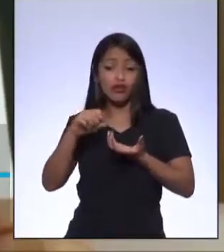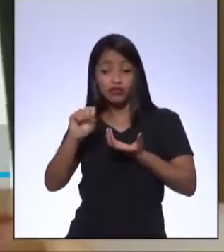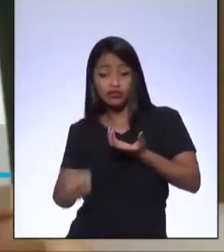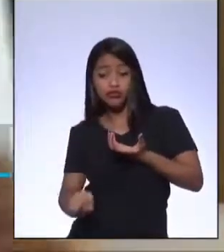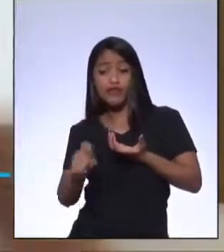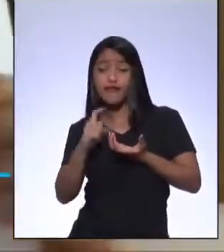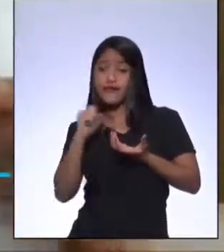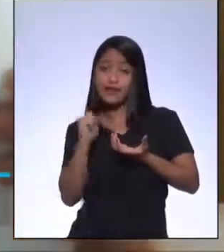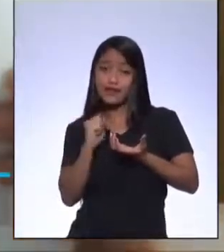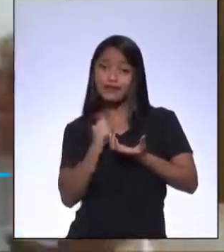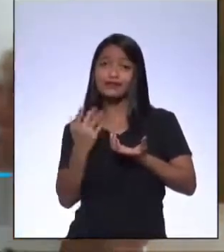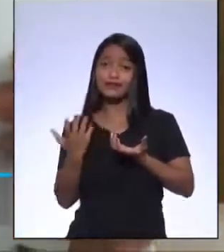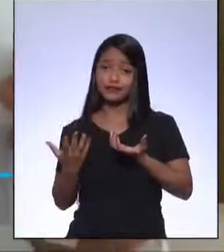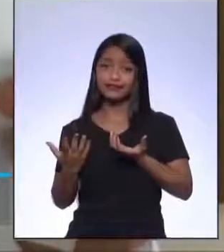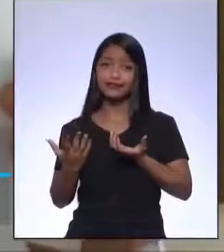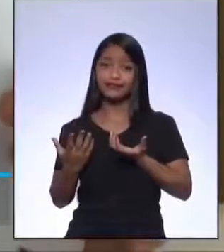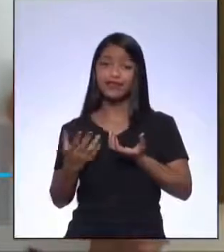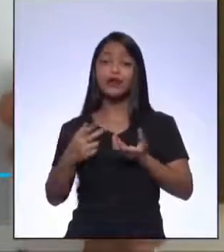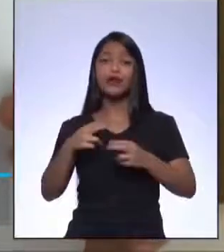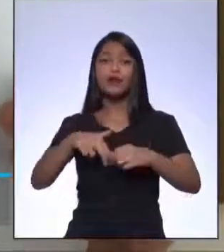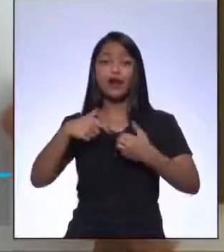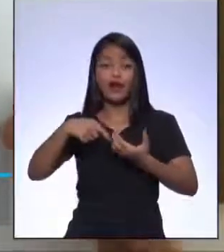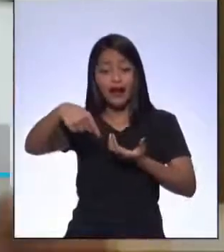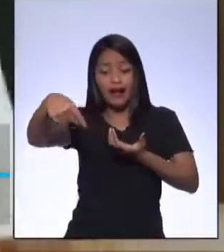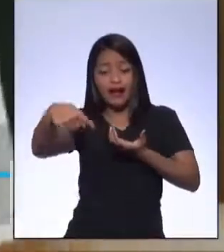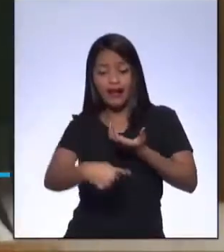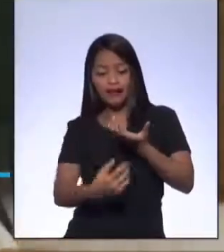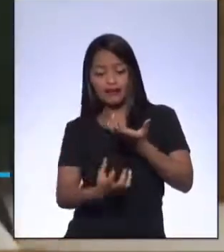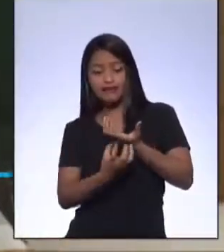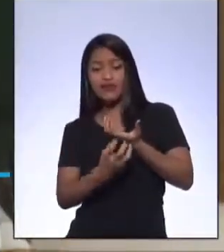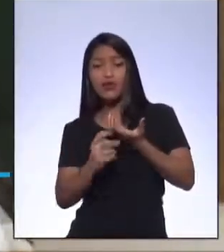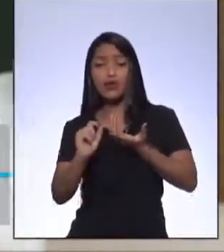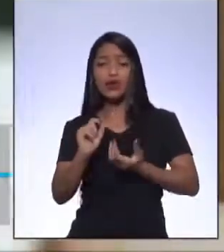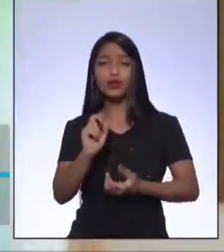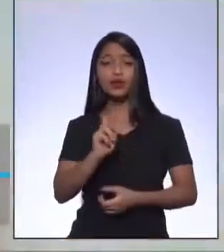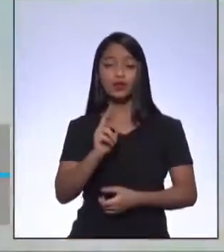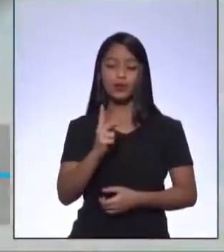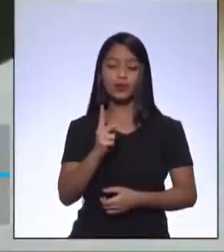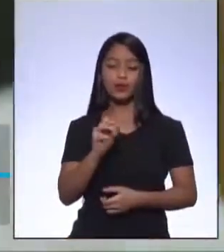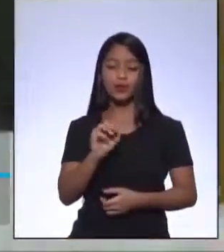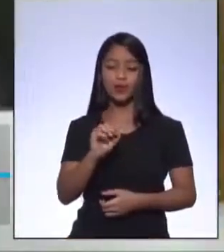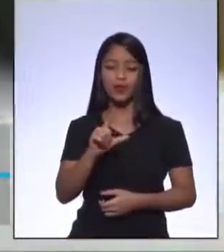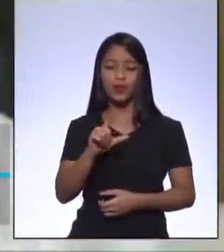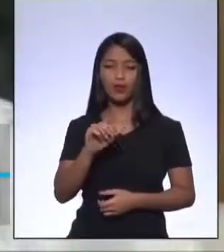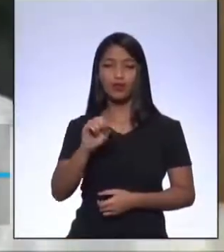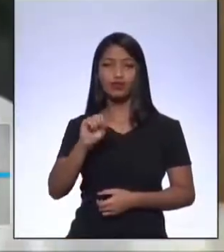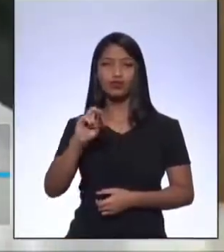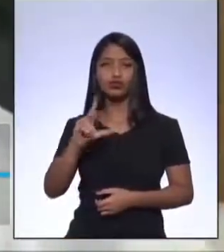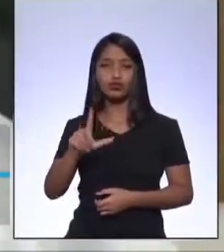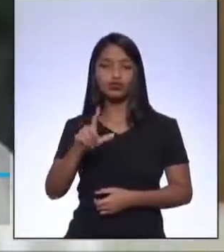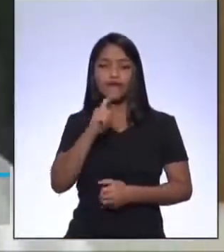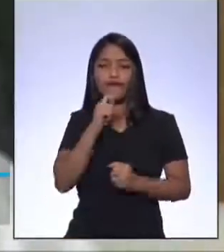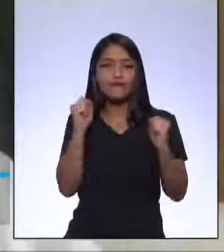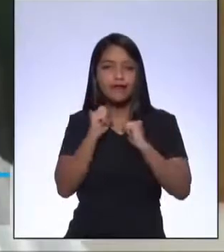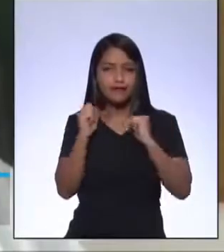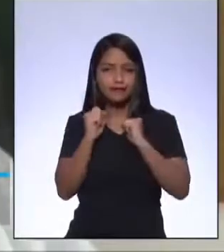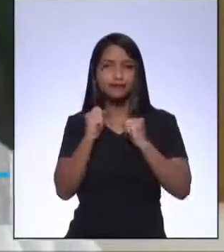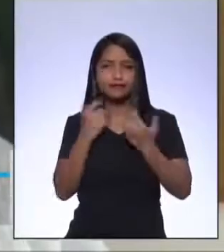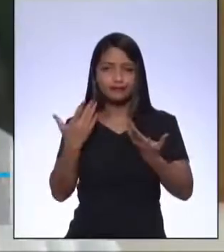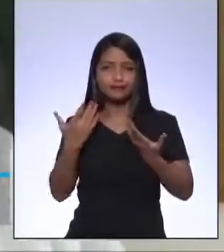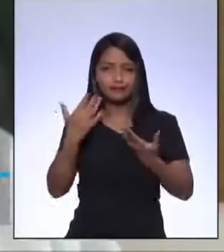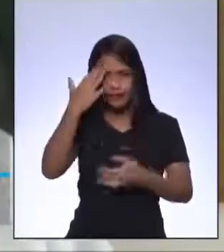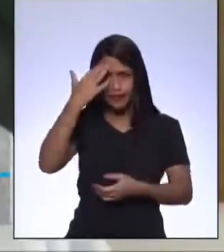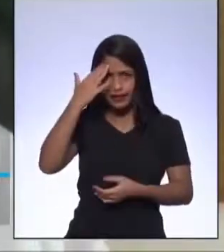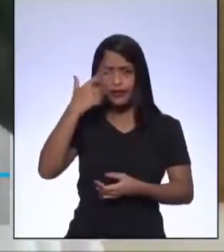é. Porque aí a gente vai ter o polo sul lá embaixo, né? Vocês estão entendendo? Gente, por que que eu estou explicando isso para